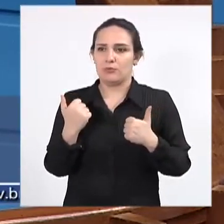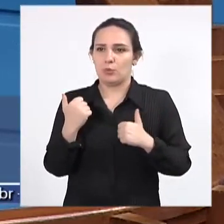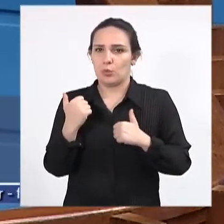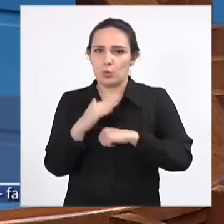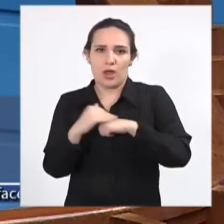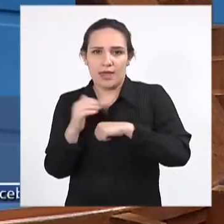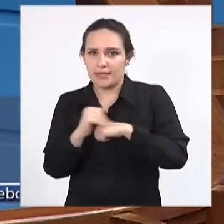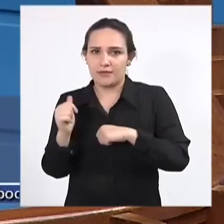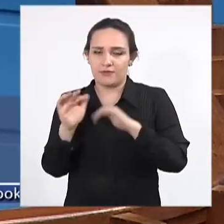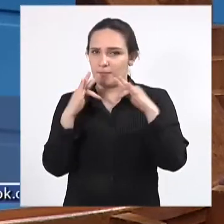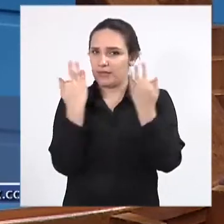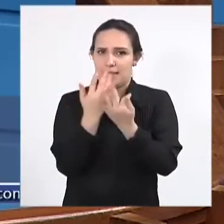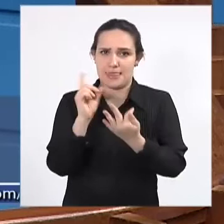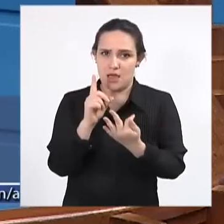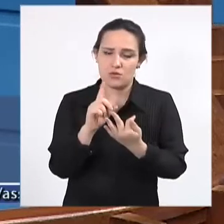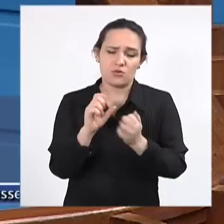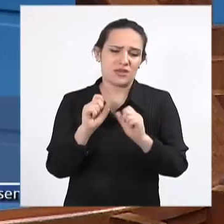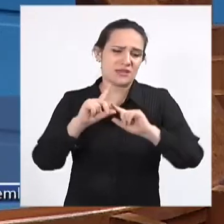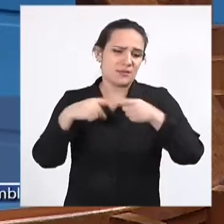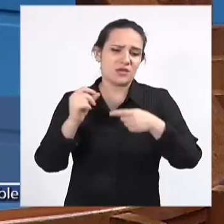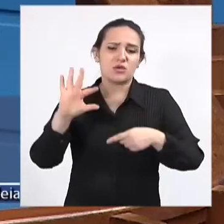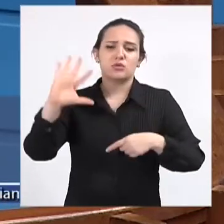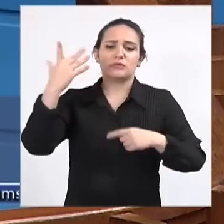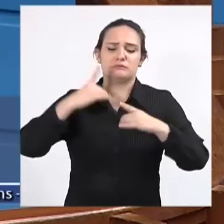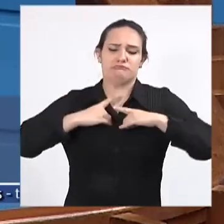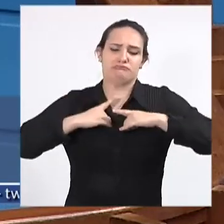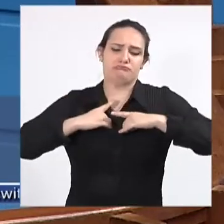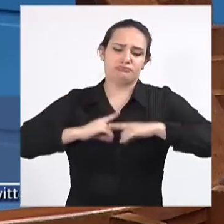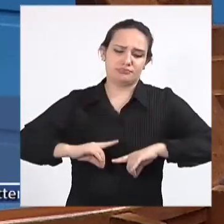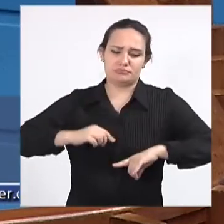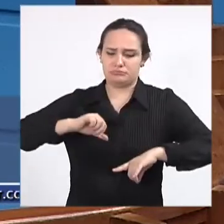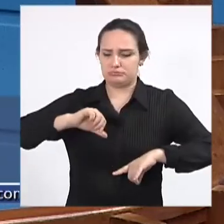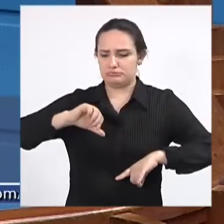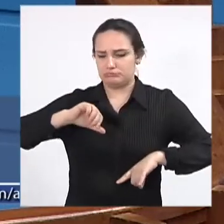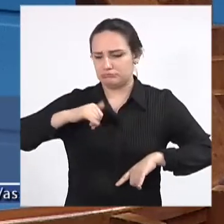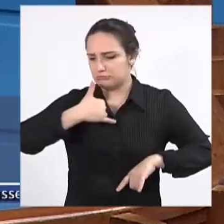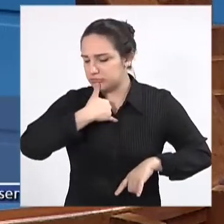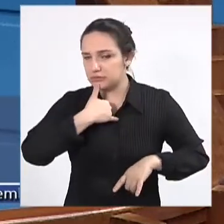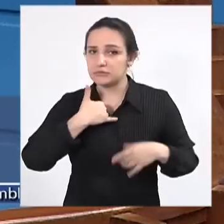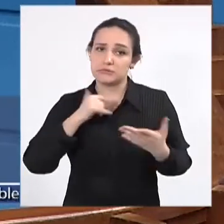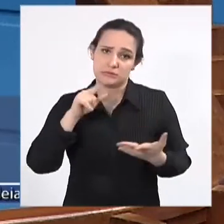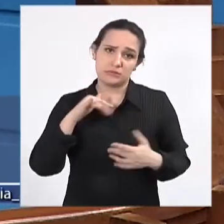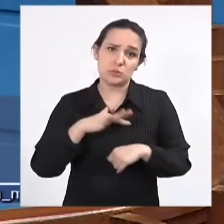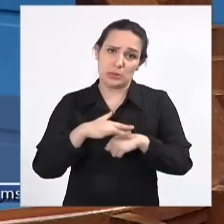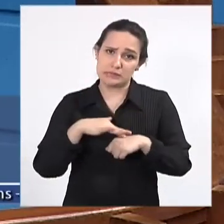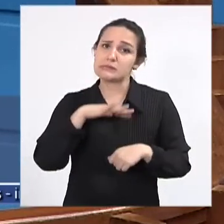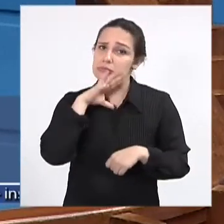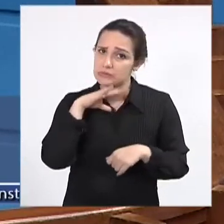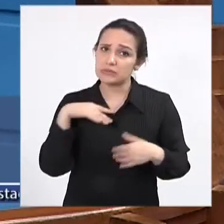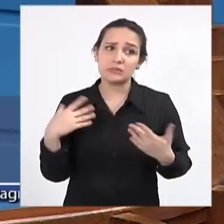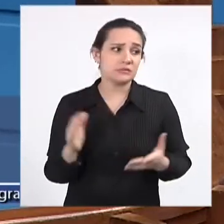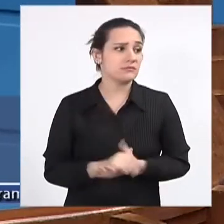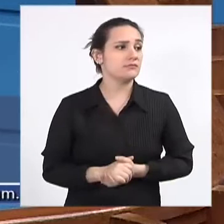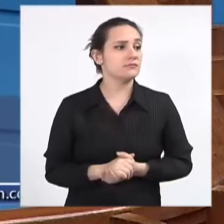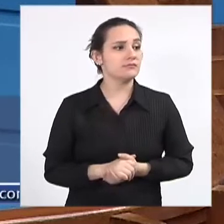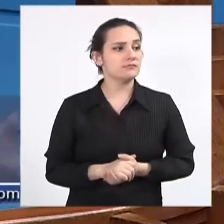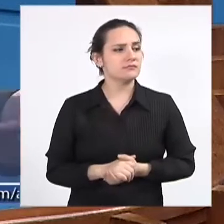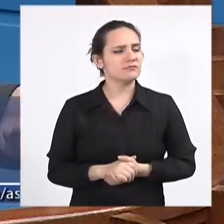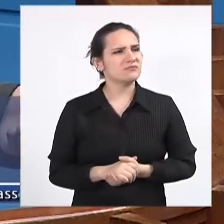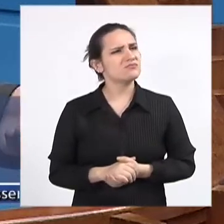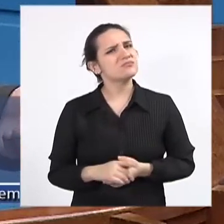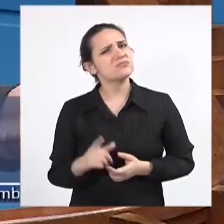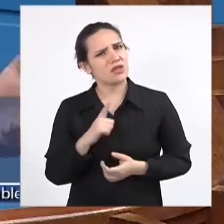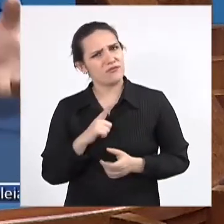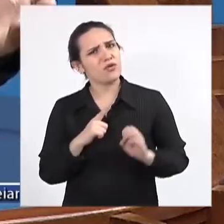ela acaba entrando em depressão, essa doença terrível que acomete muitas pessoas. Aliás, nós tivemos aqui